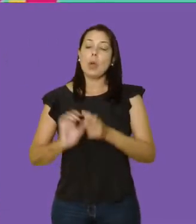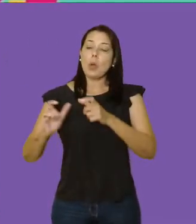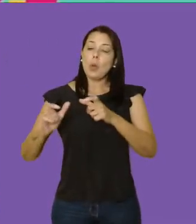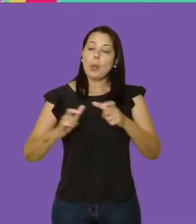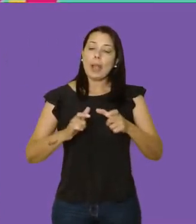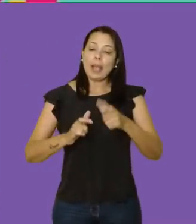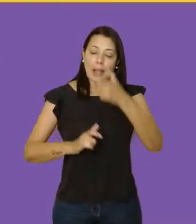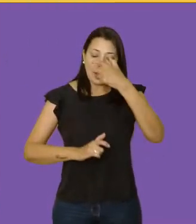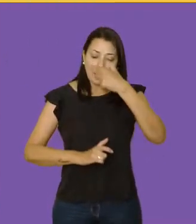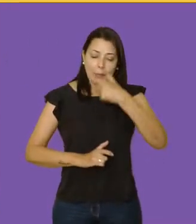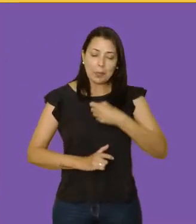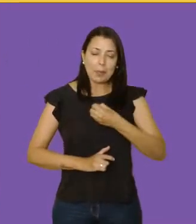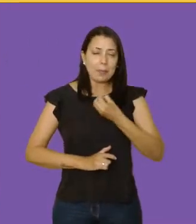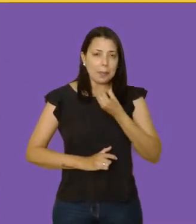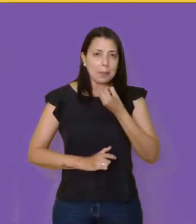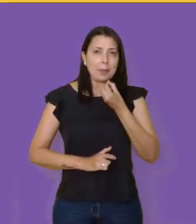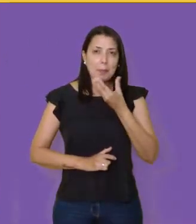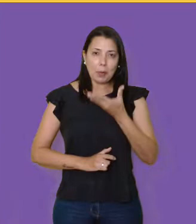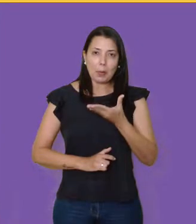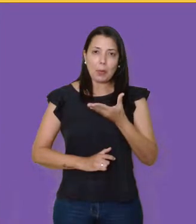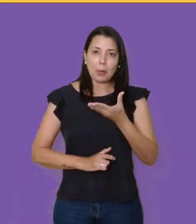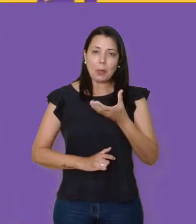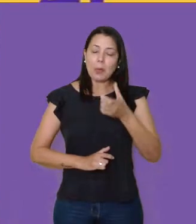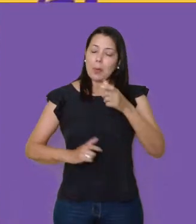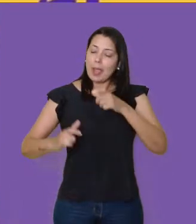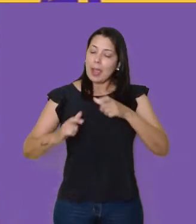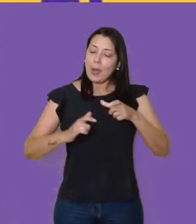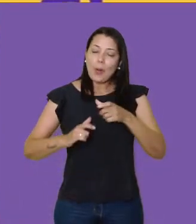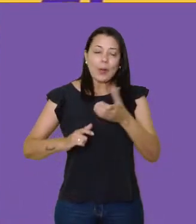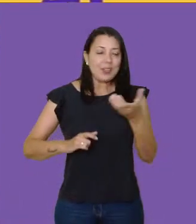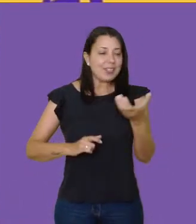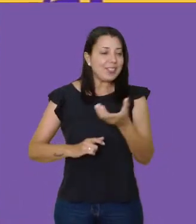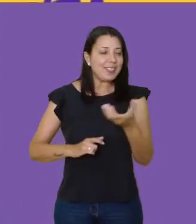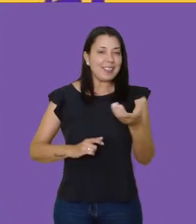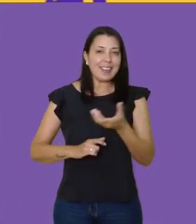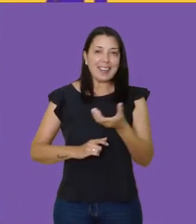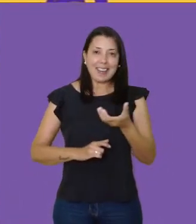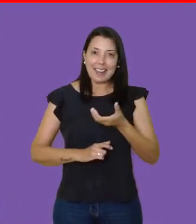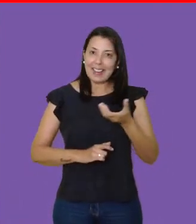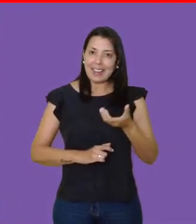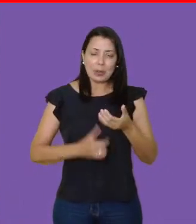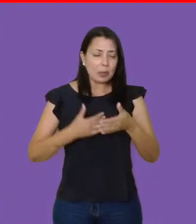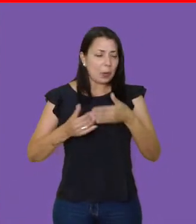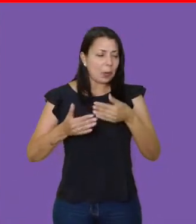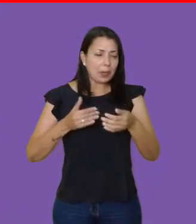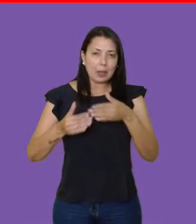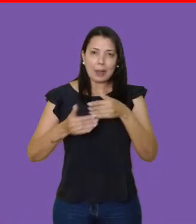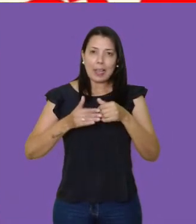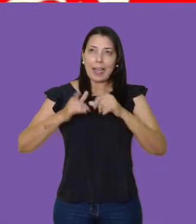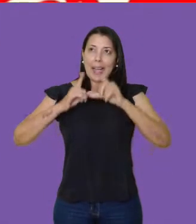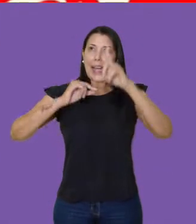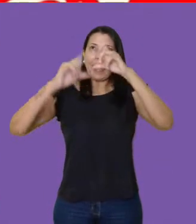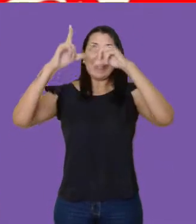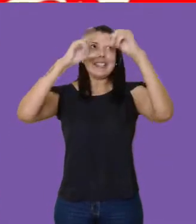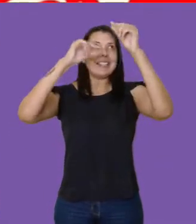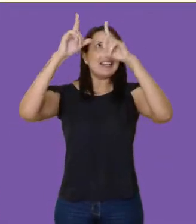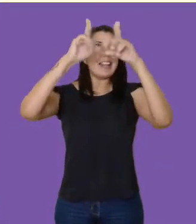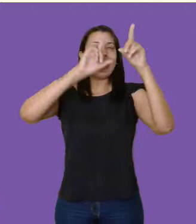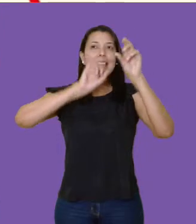é bom pra mim, é onde eu quiser estar. A estrela ainda